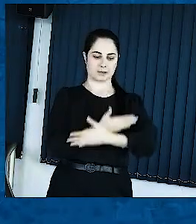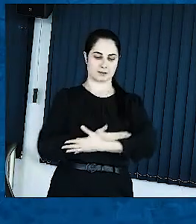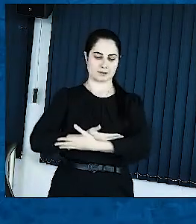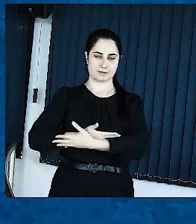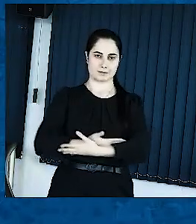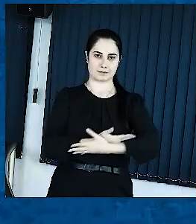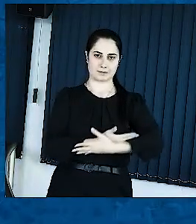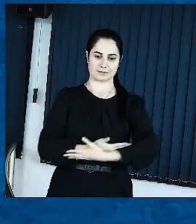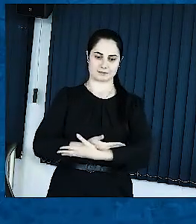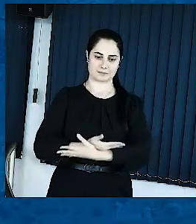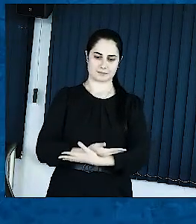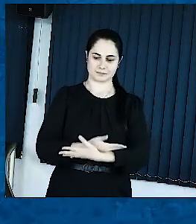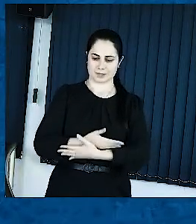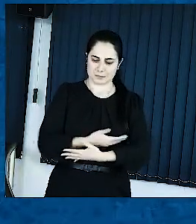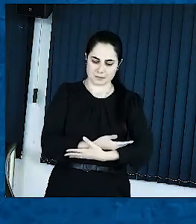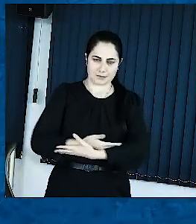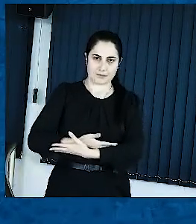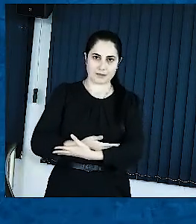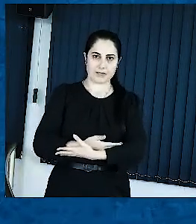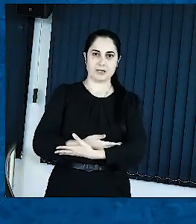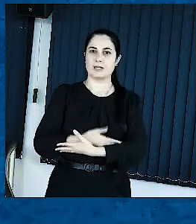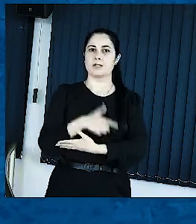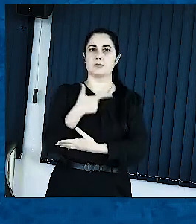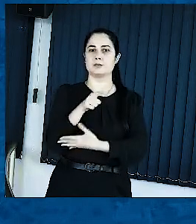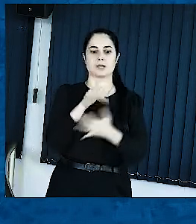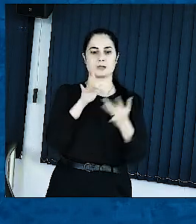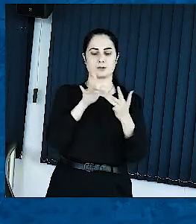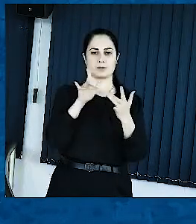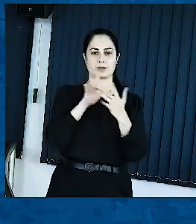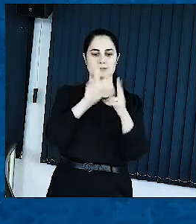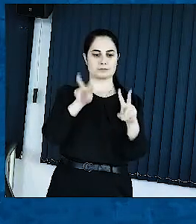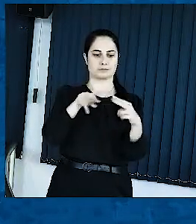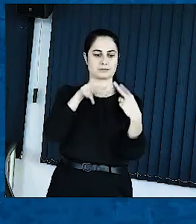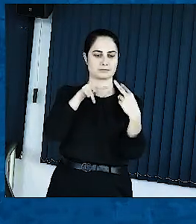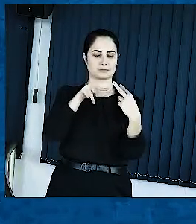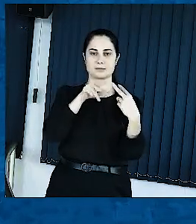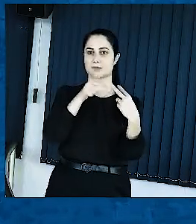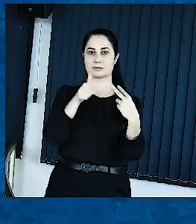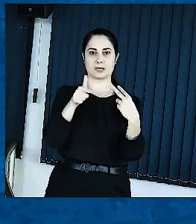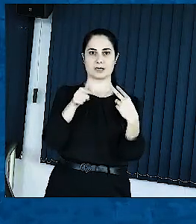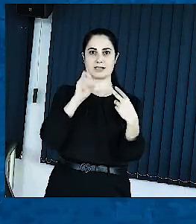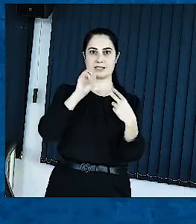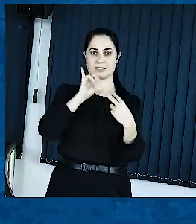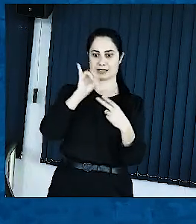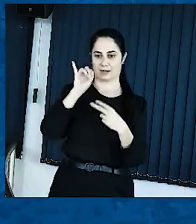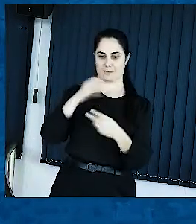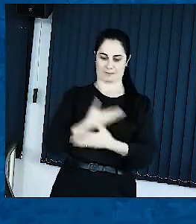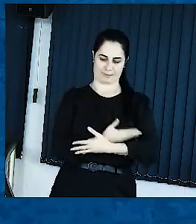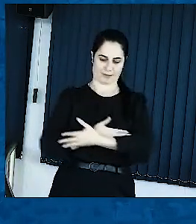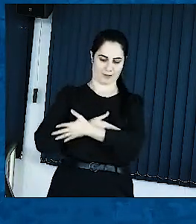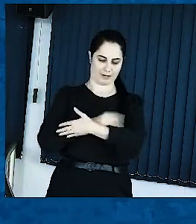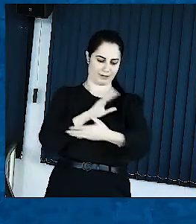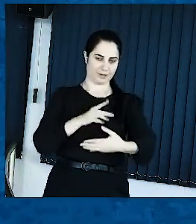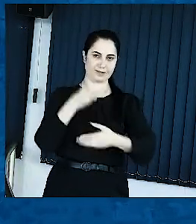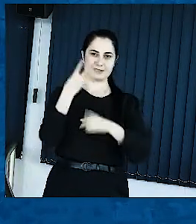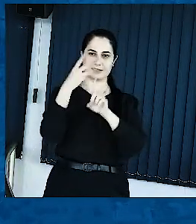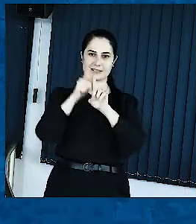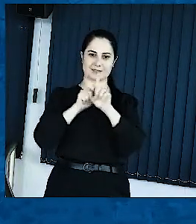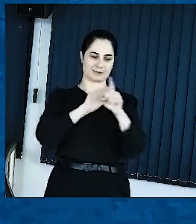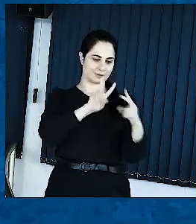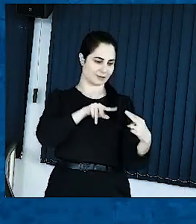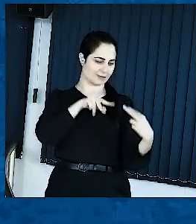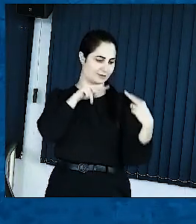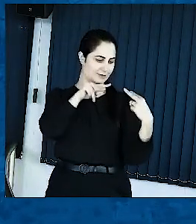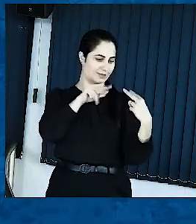bebê, desde pequeno, desde bebezinho, que não tem contato visual, o bebê, se a gente chega perto dele com 3 meses, ele já olha